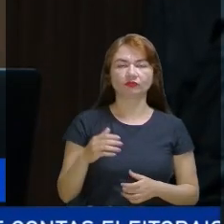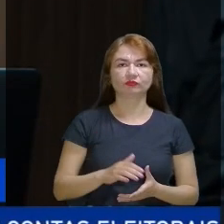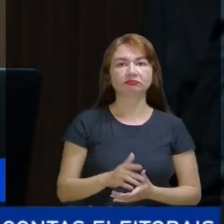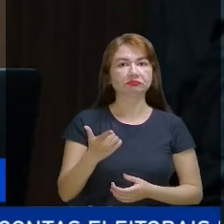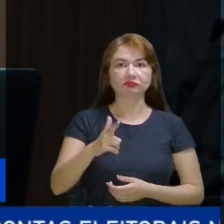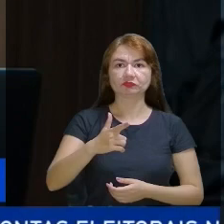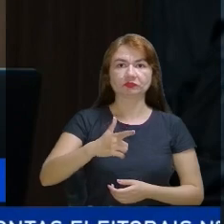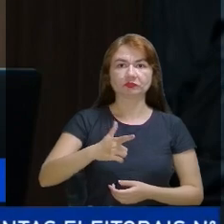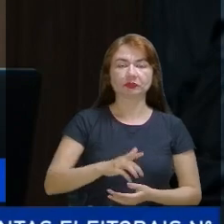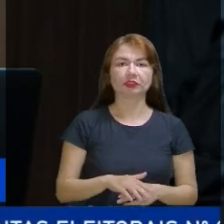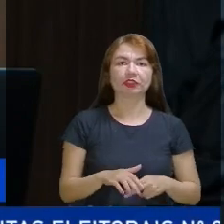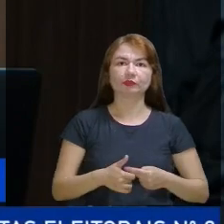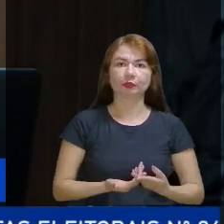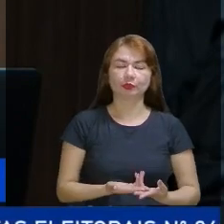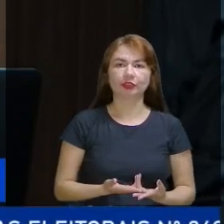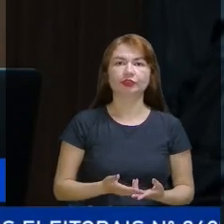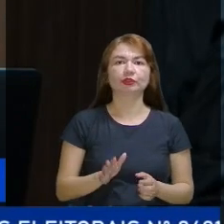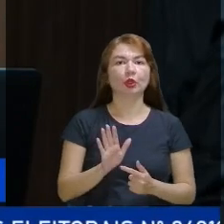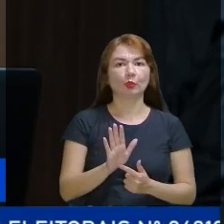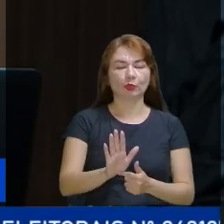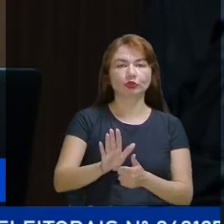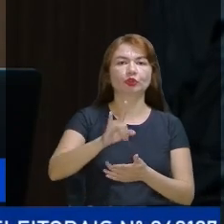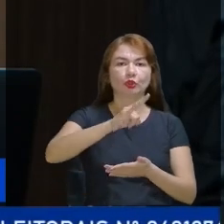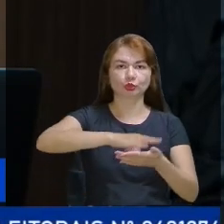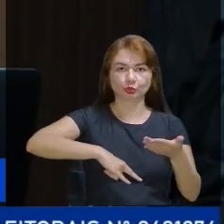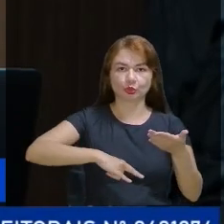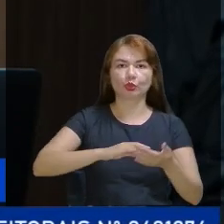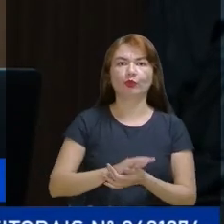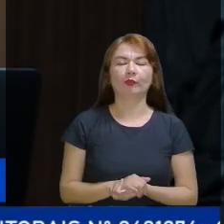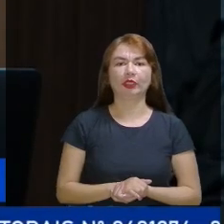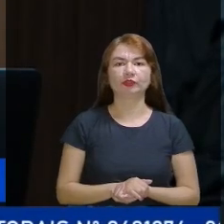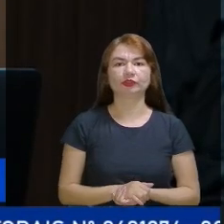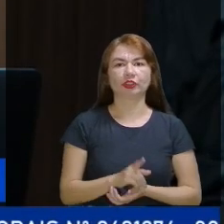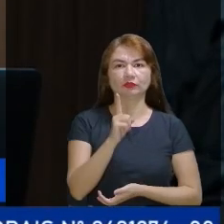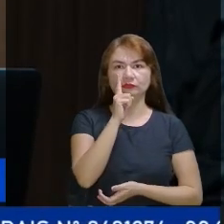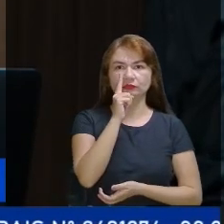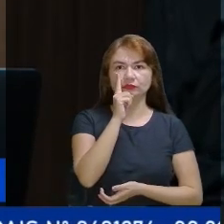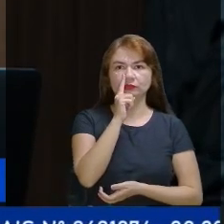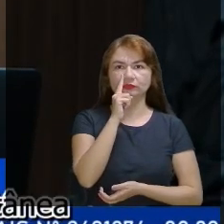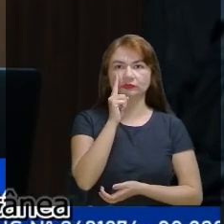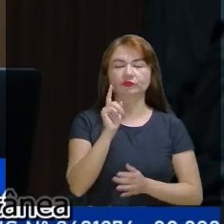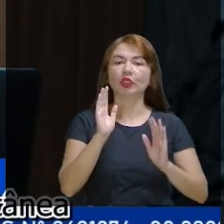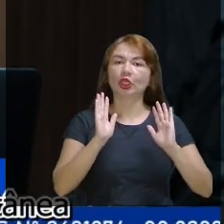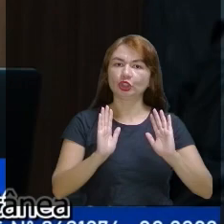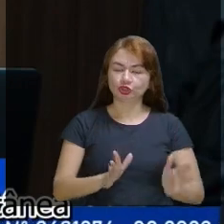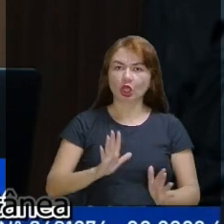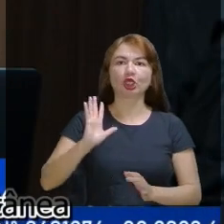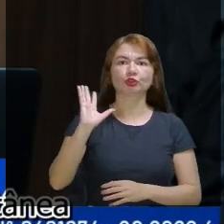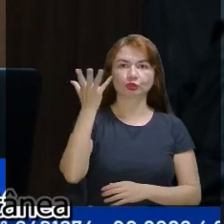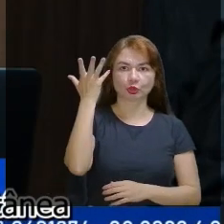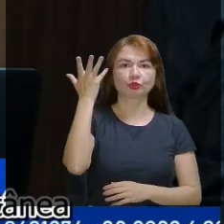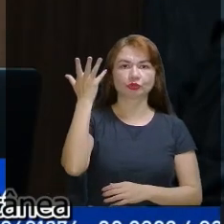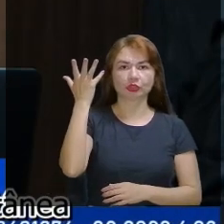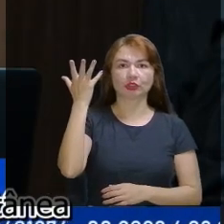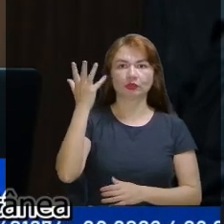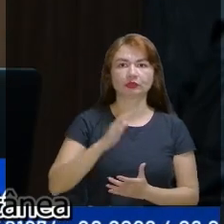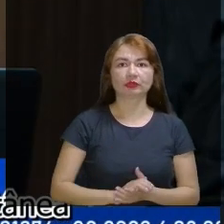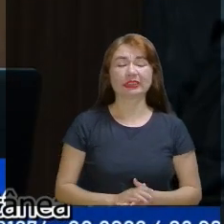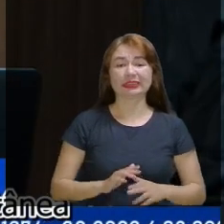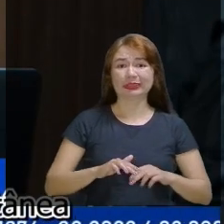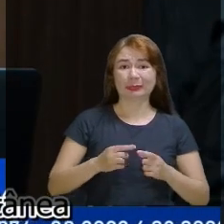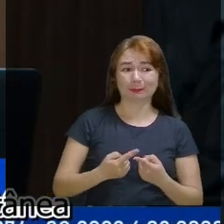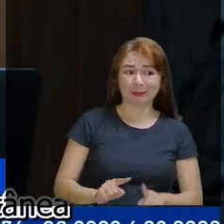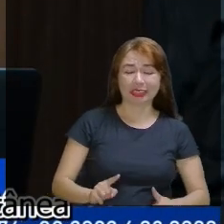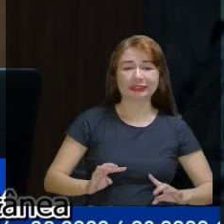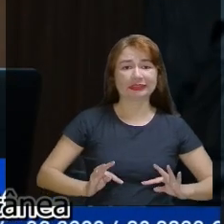que apresentou documentos que sanaram as falhas apontadas pelo órgão técnico, mas que, devido à impossibilidade